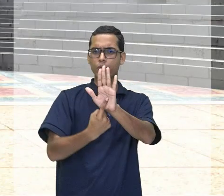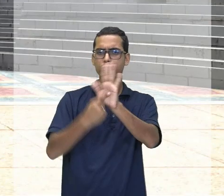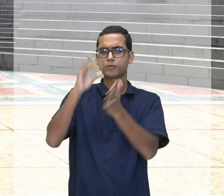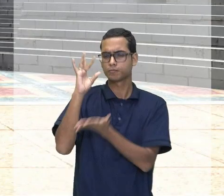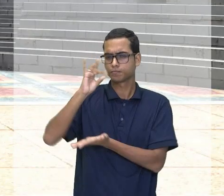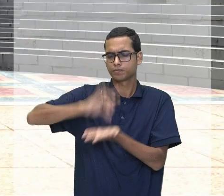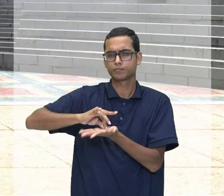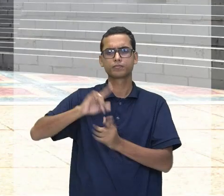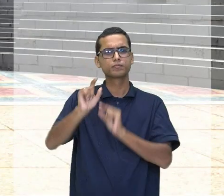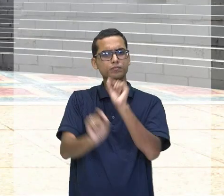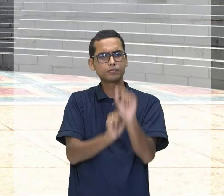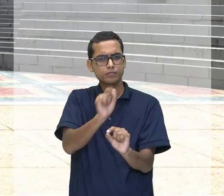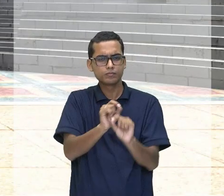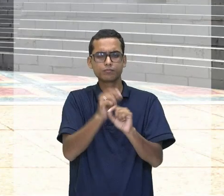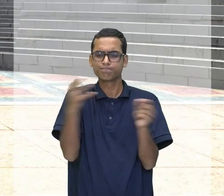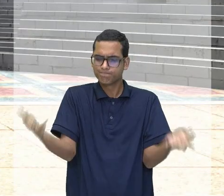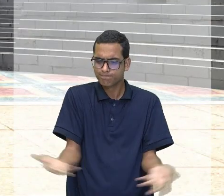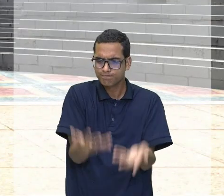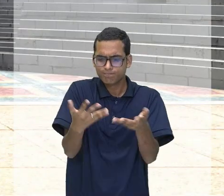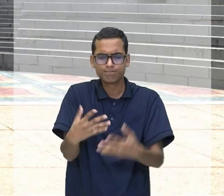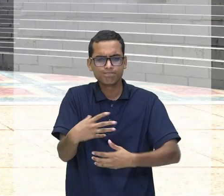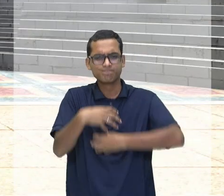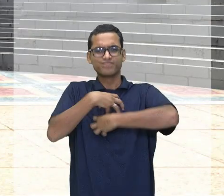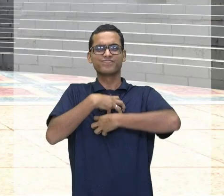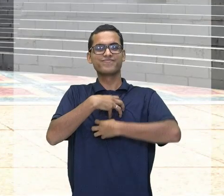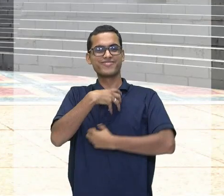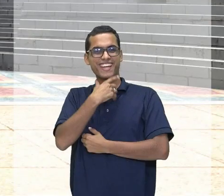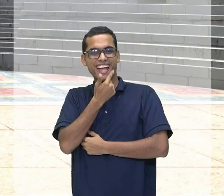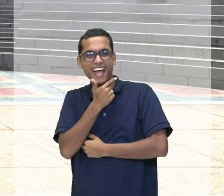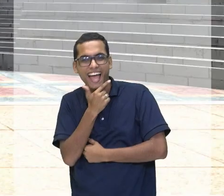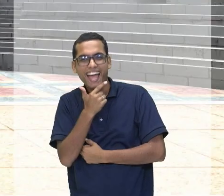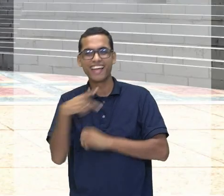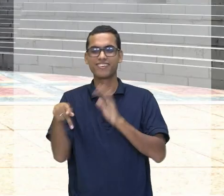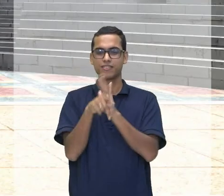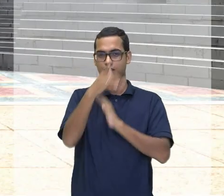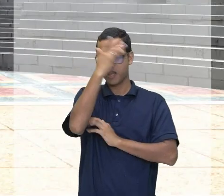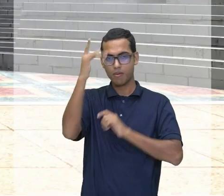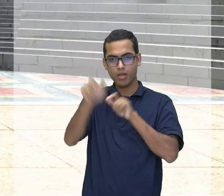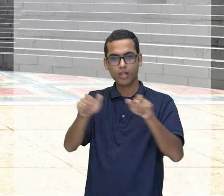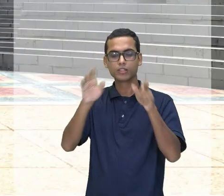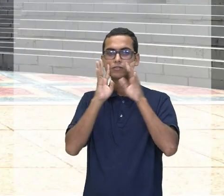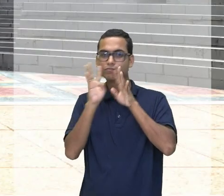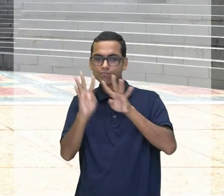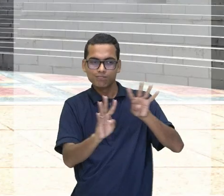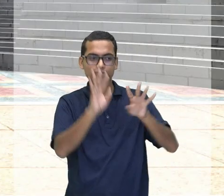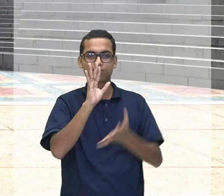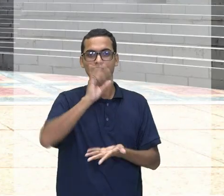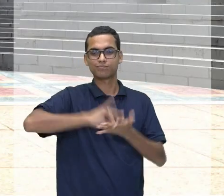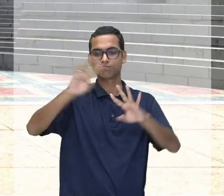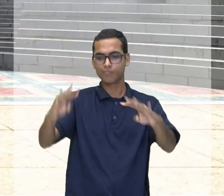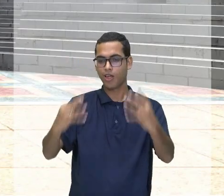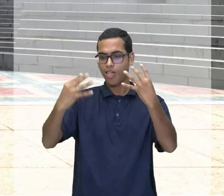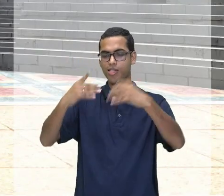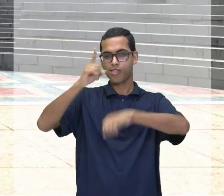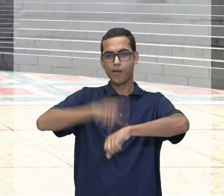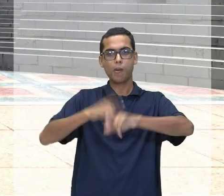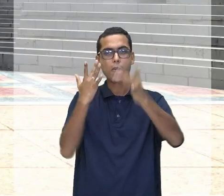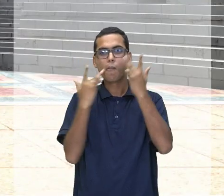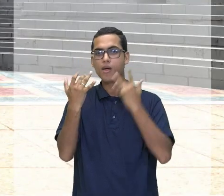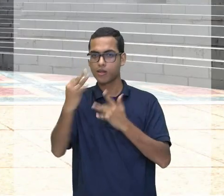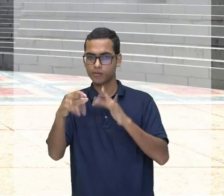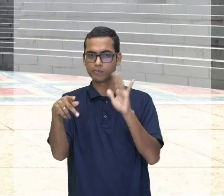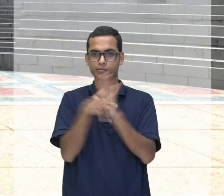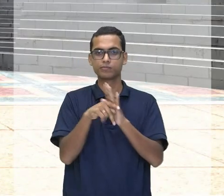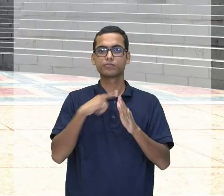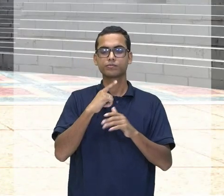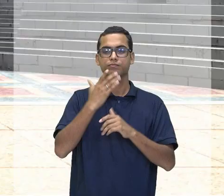provocar esse riso ali nos nossos espectadores. Certinho? Então, tragédia e comédia, as formas